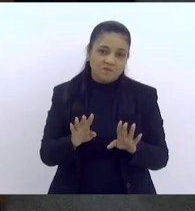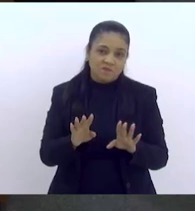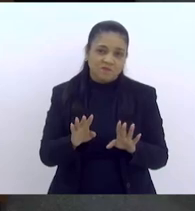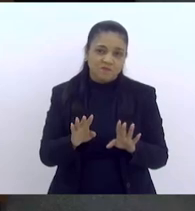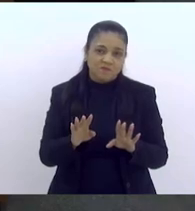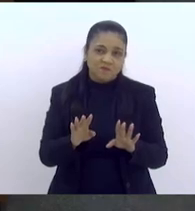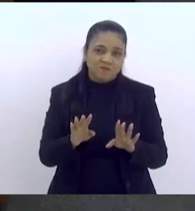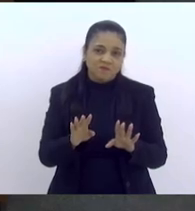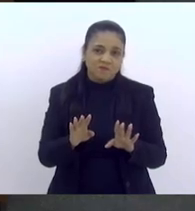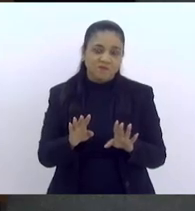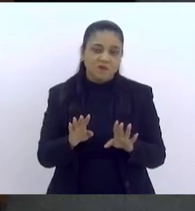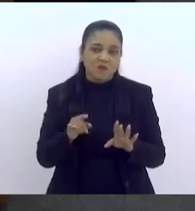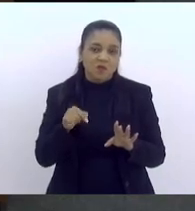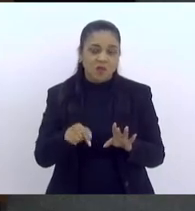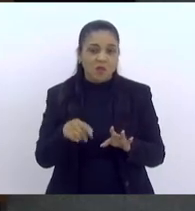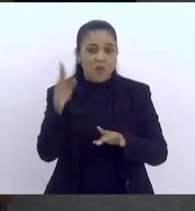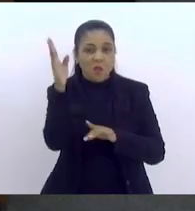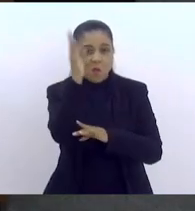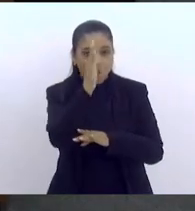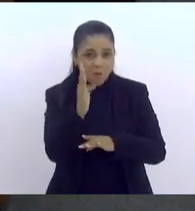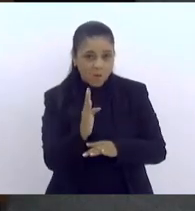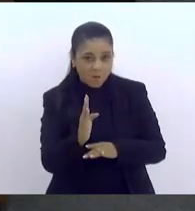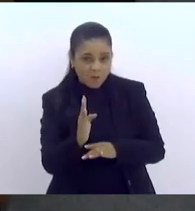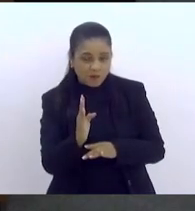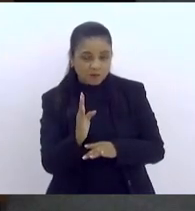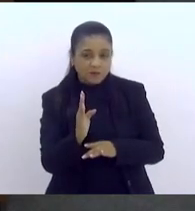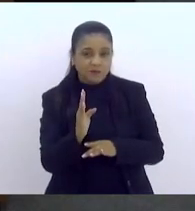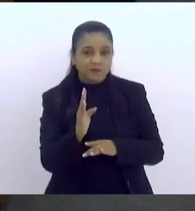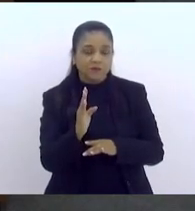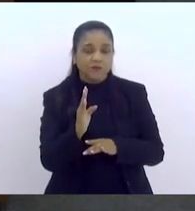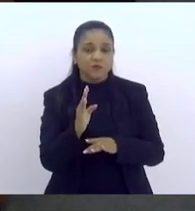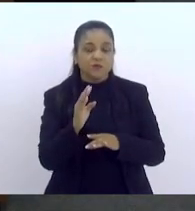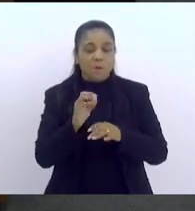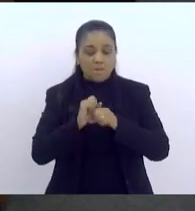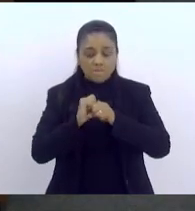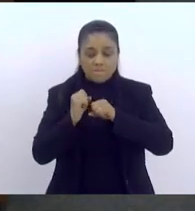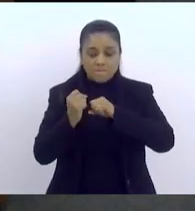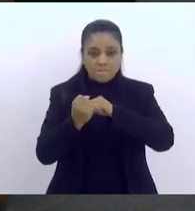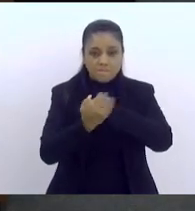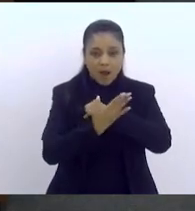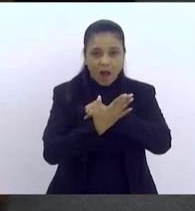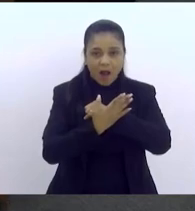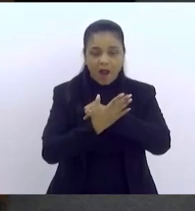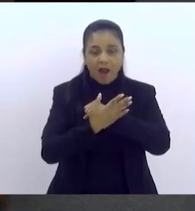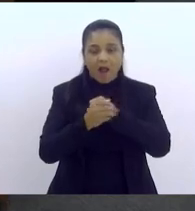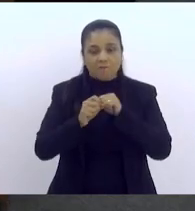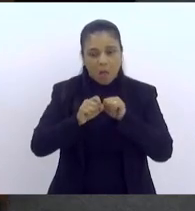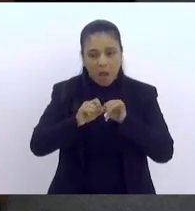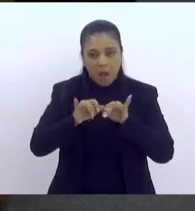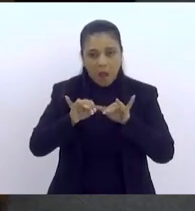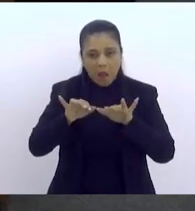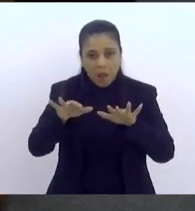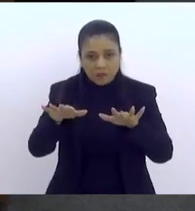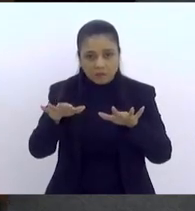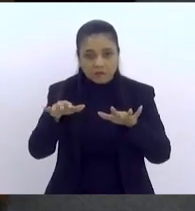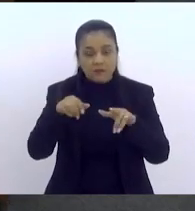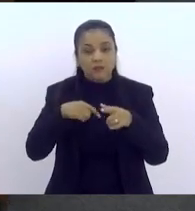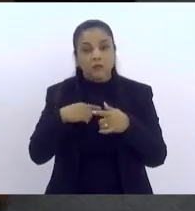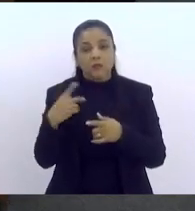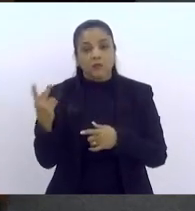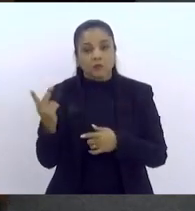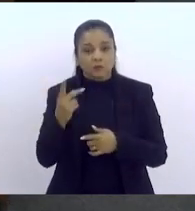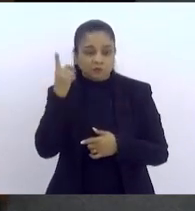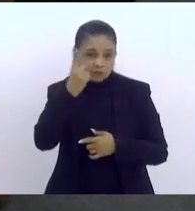empestando o nosso país, o nosso Estado, o vírus da Covid. E os autores queriam autorizar o